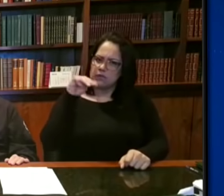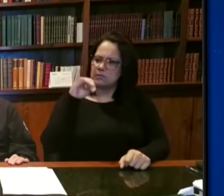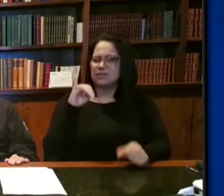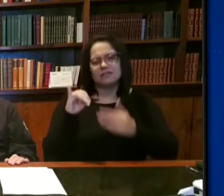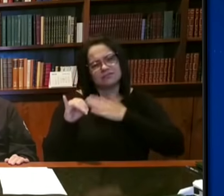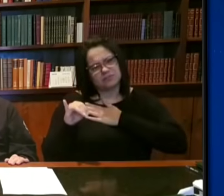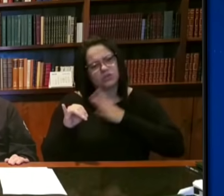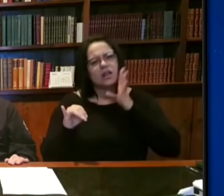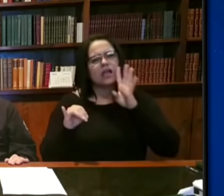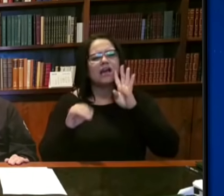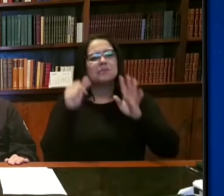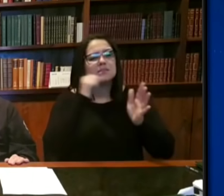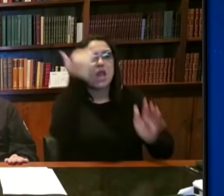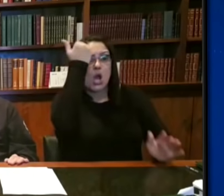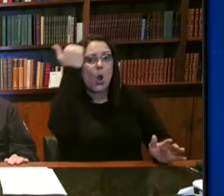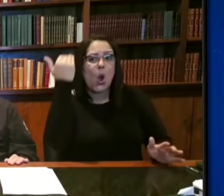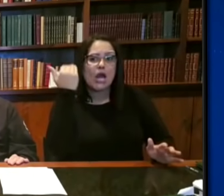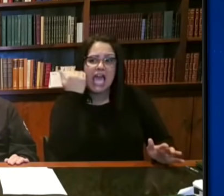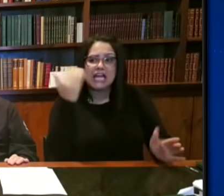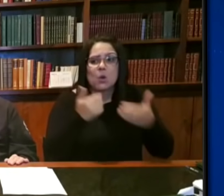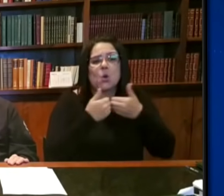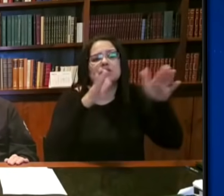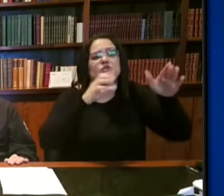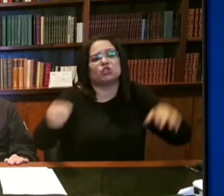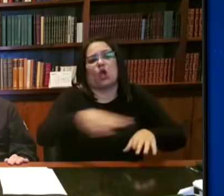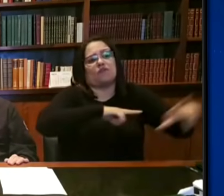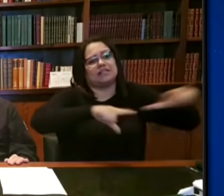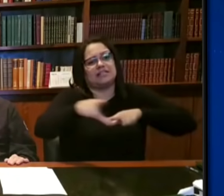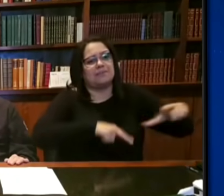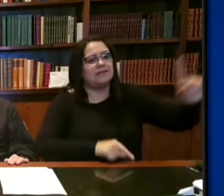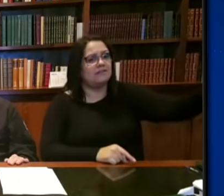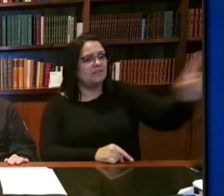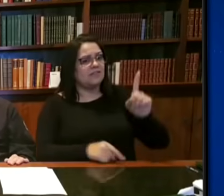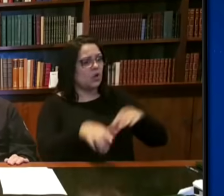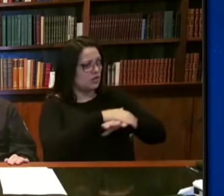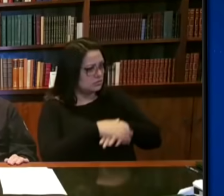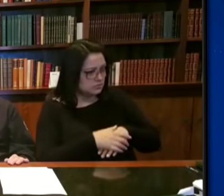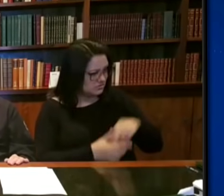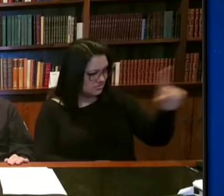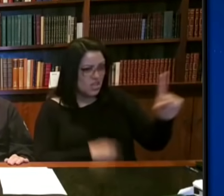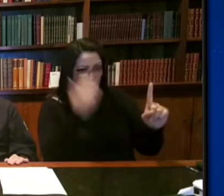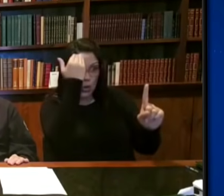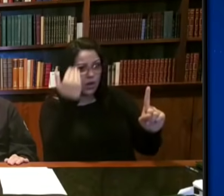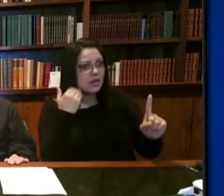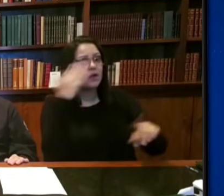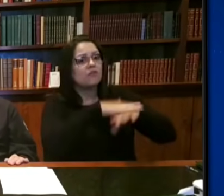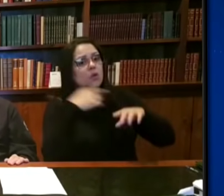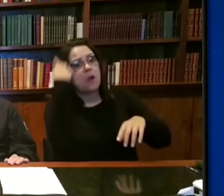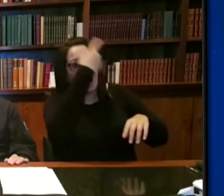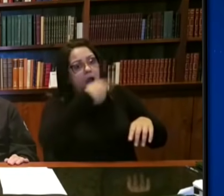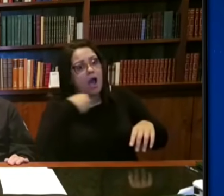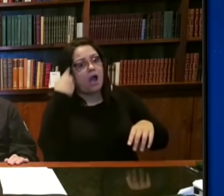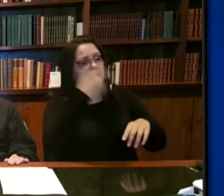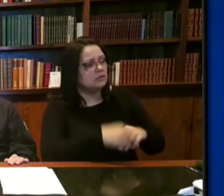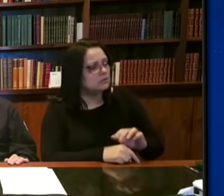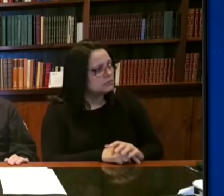legal, mas é uma moça da Coreia que está estreando na função. Veio aqui conversar comigo, não conhecia nada de Brasil. Nós conversamos meia hora, uma hora, ela saiu daqui e